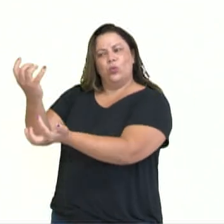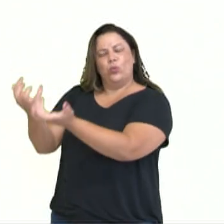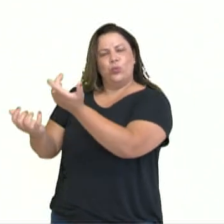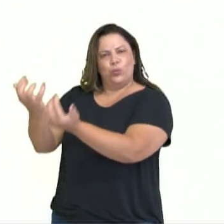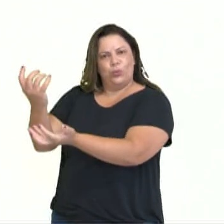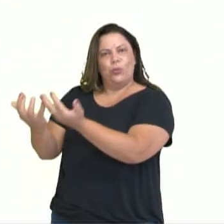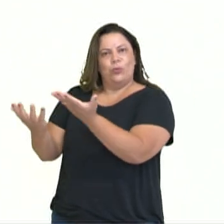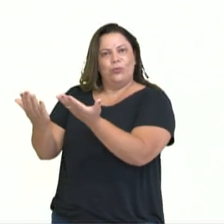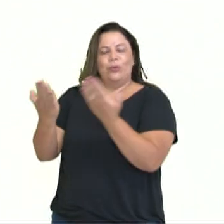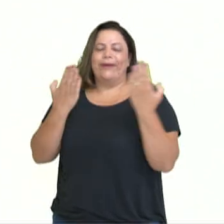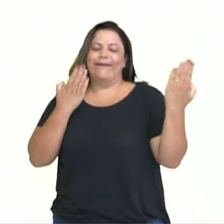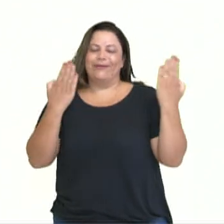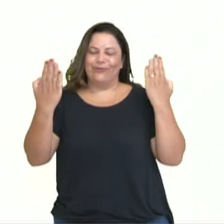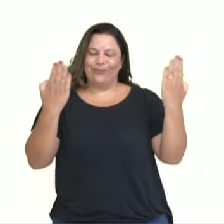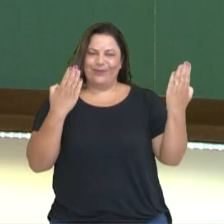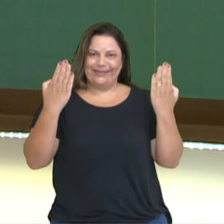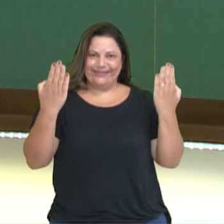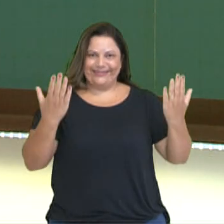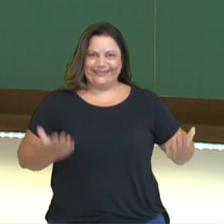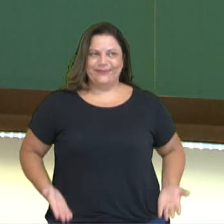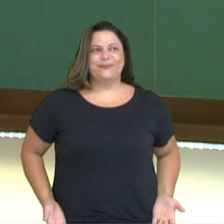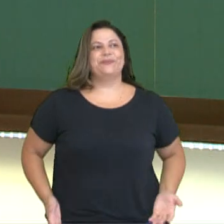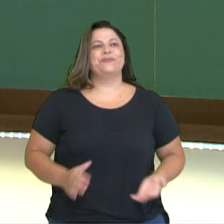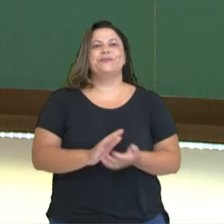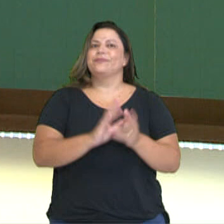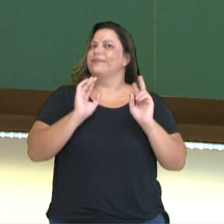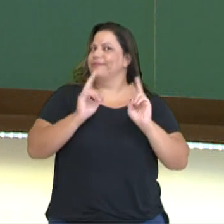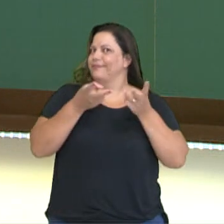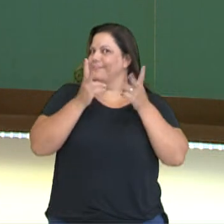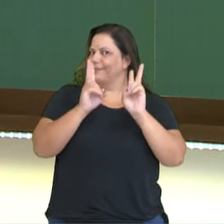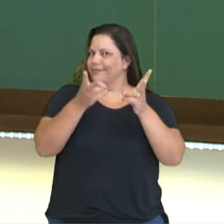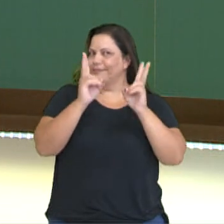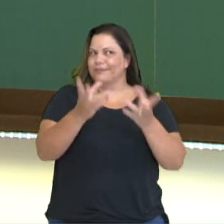uma fogueira acesa. Vamos adiante?